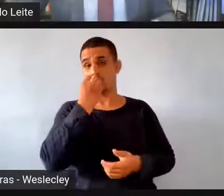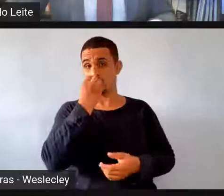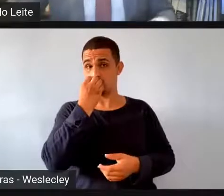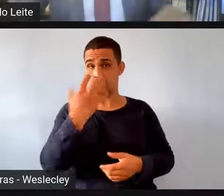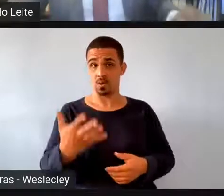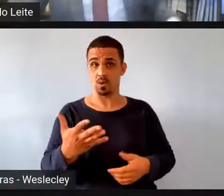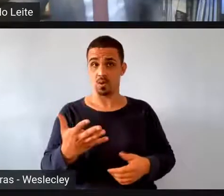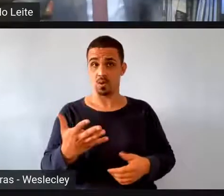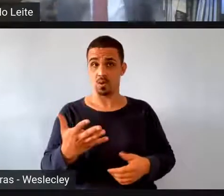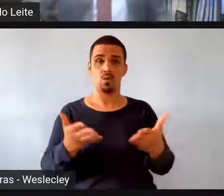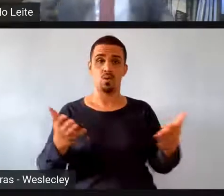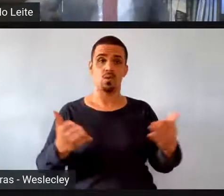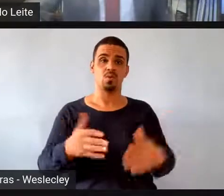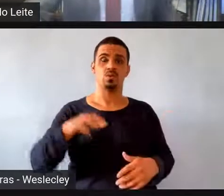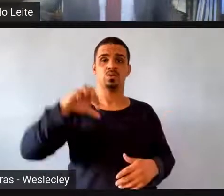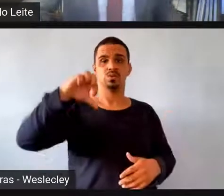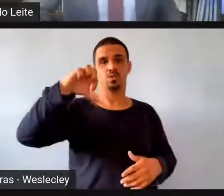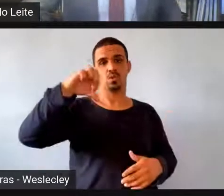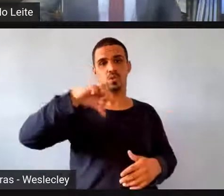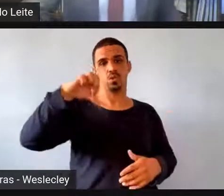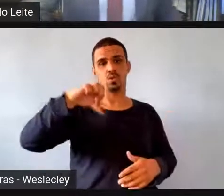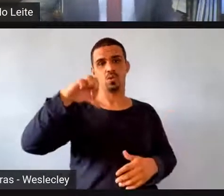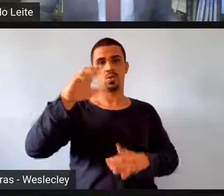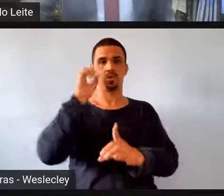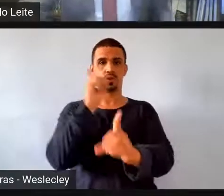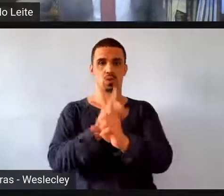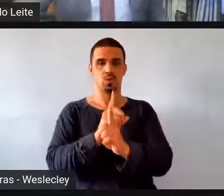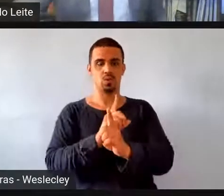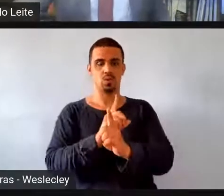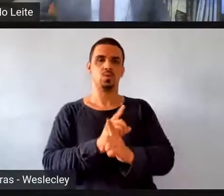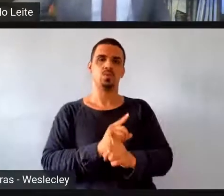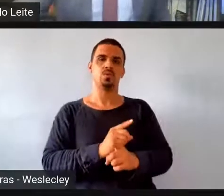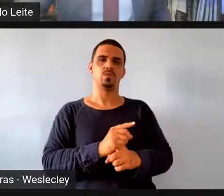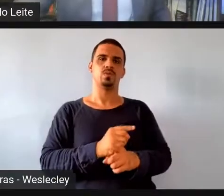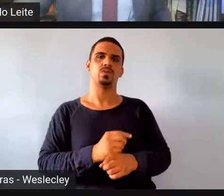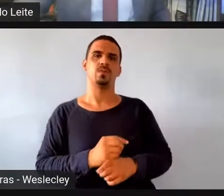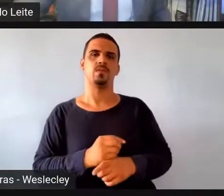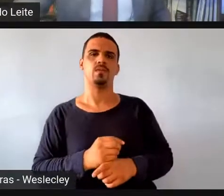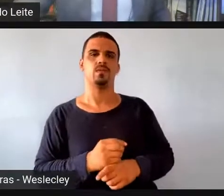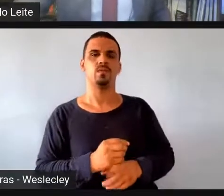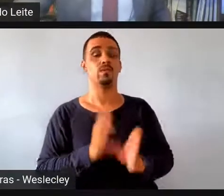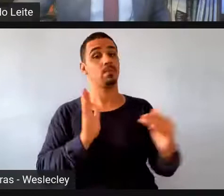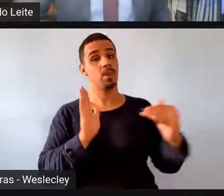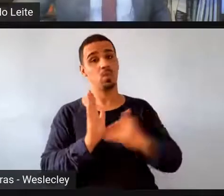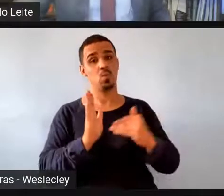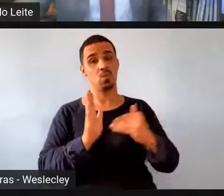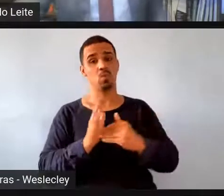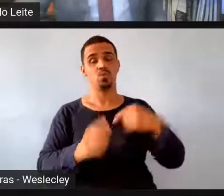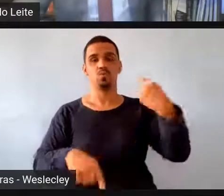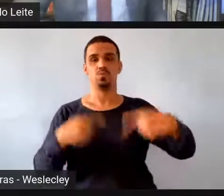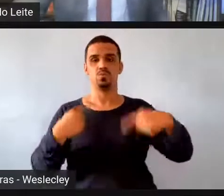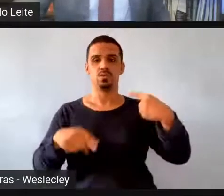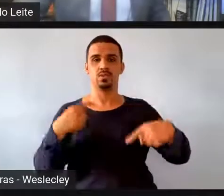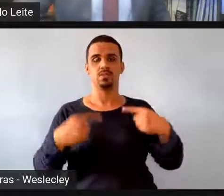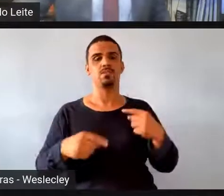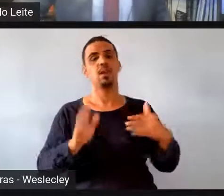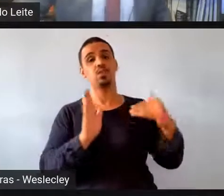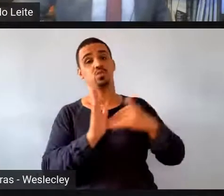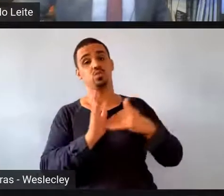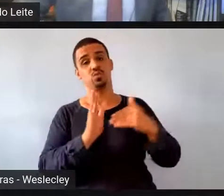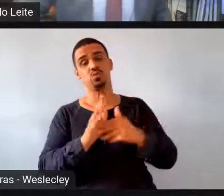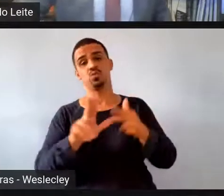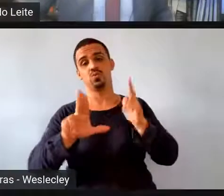nosso nono encontro, e também o nosso último debate, a nossa última live